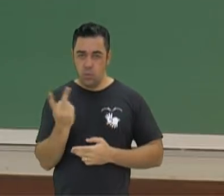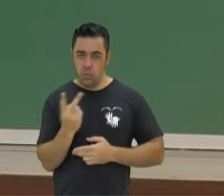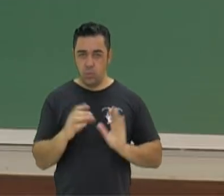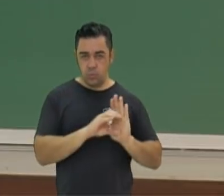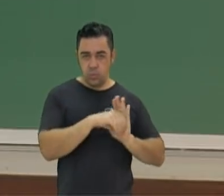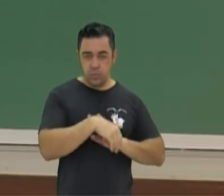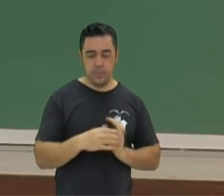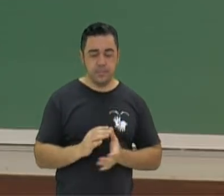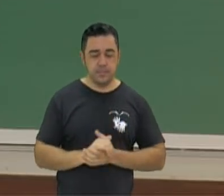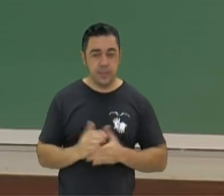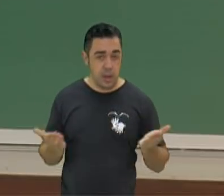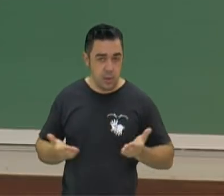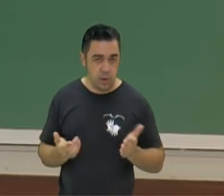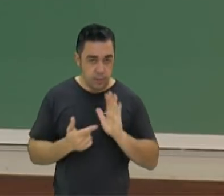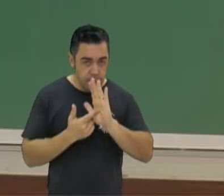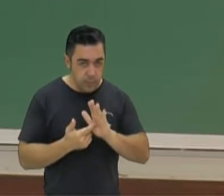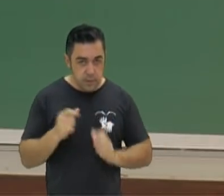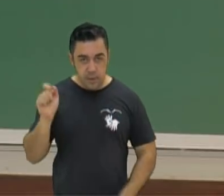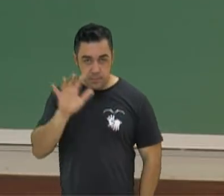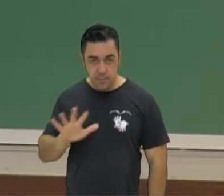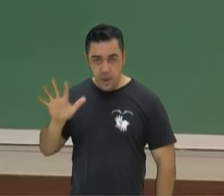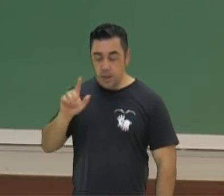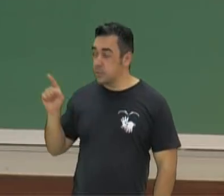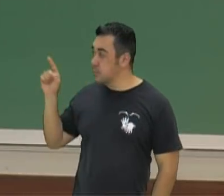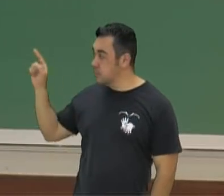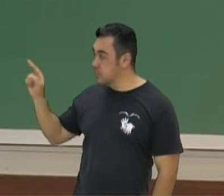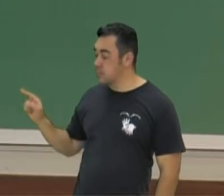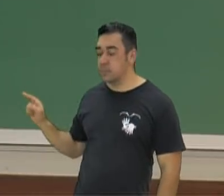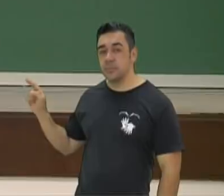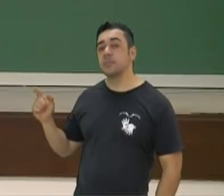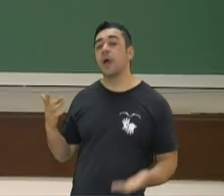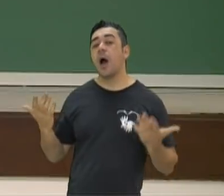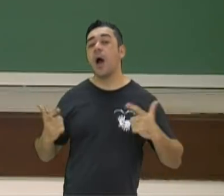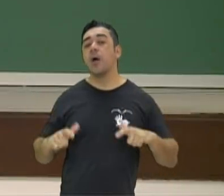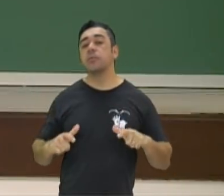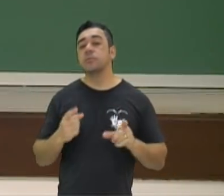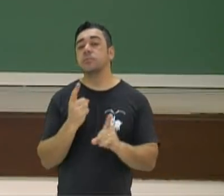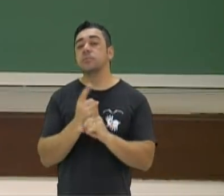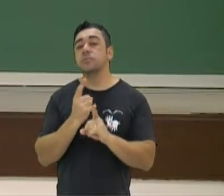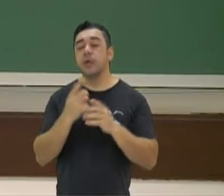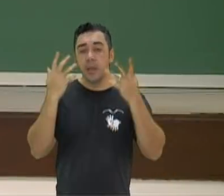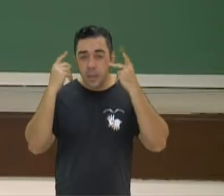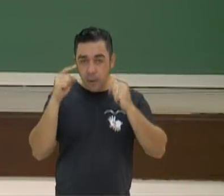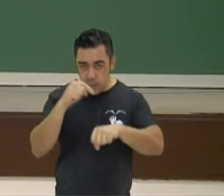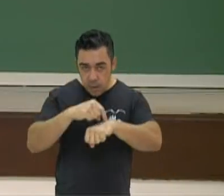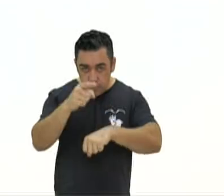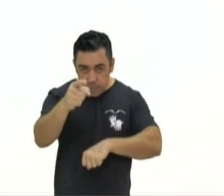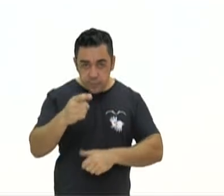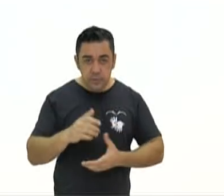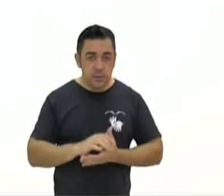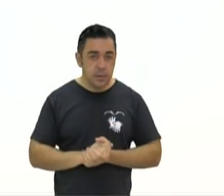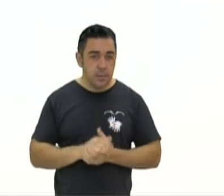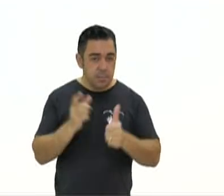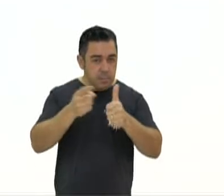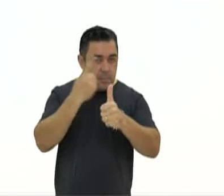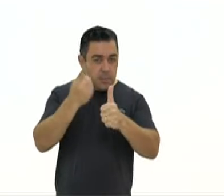conceitos. Agora, eu vou mostrar as imagens para vocês e vocês vão achar para mim onde estão os animais, tá? Vou deixar um tempinho e vocês acham. Então,